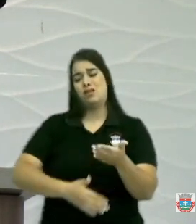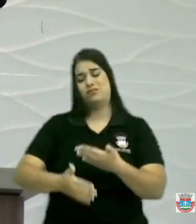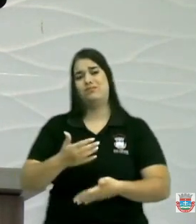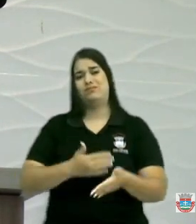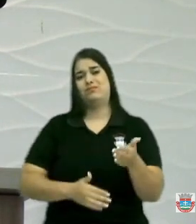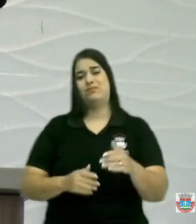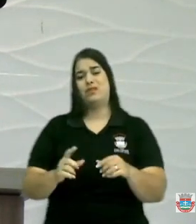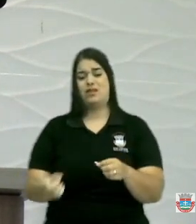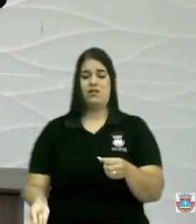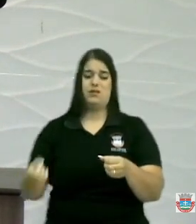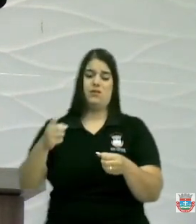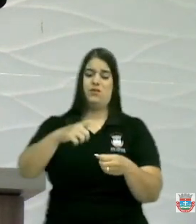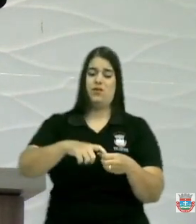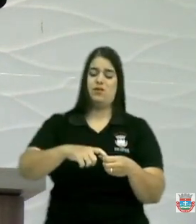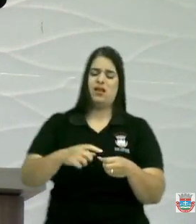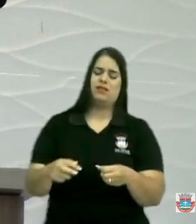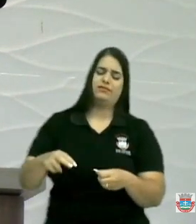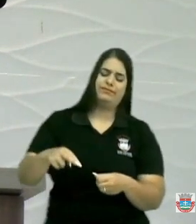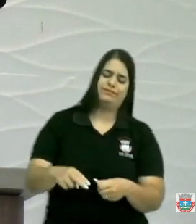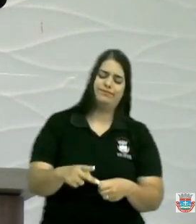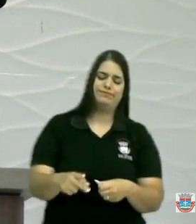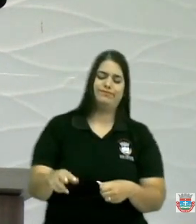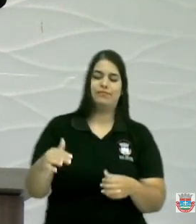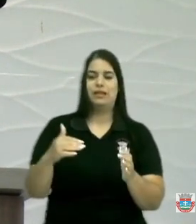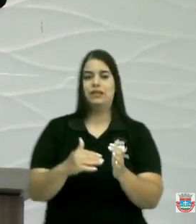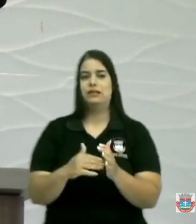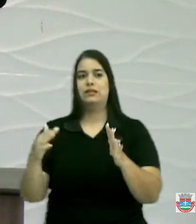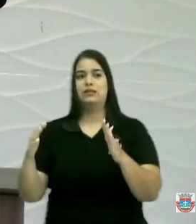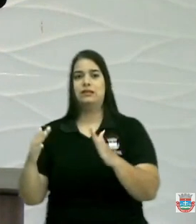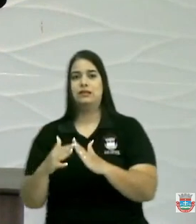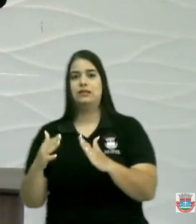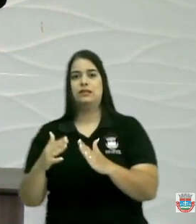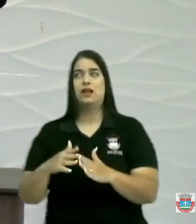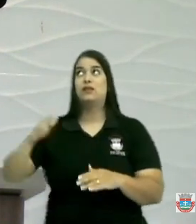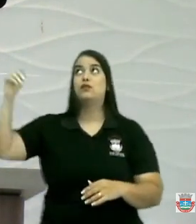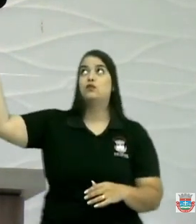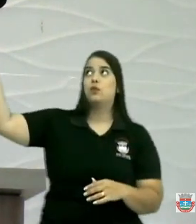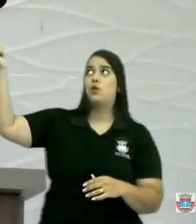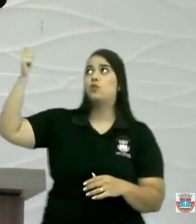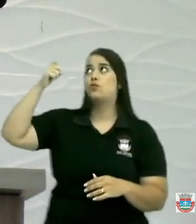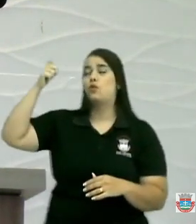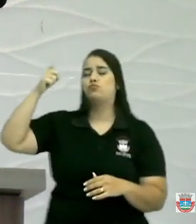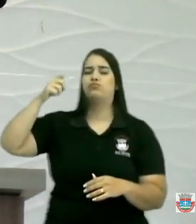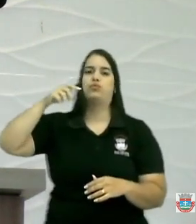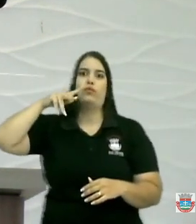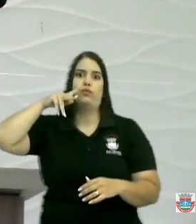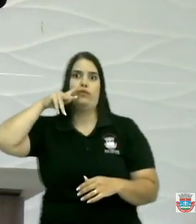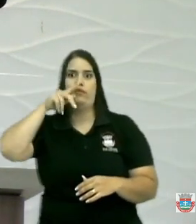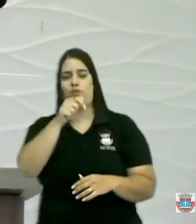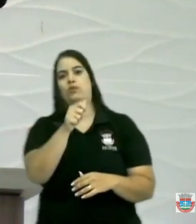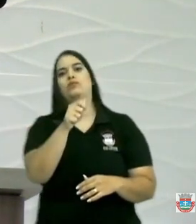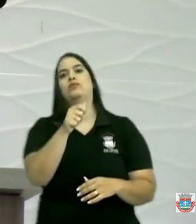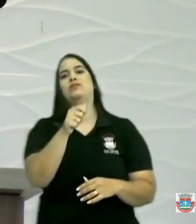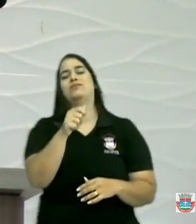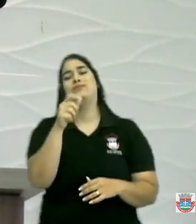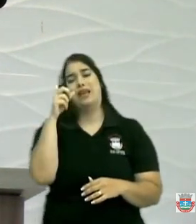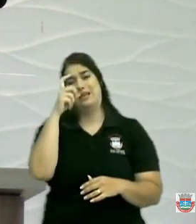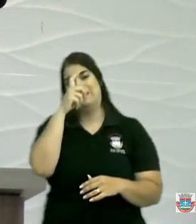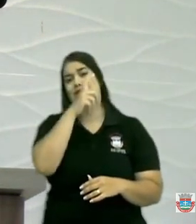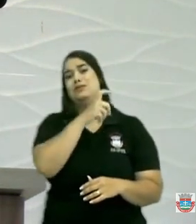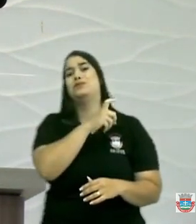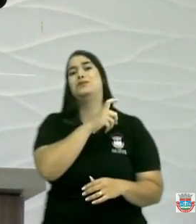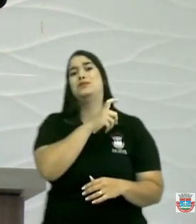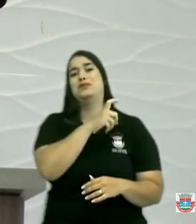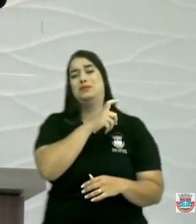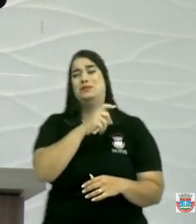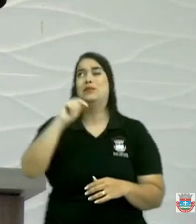para casa. E agora a gente viu que o sol está assolando, né? E é difícil você andar nesse sol vários